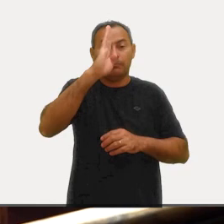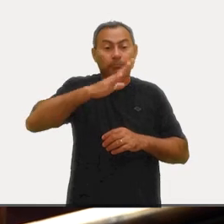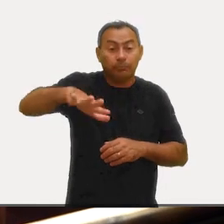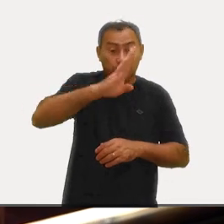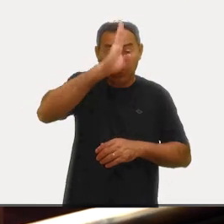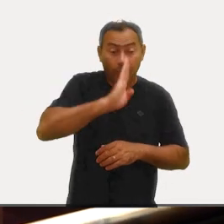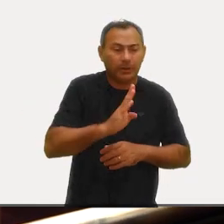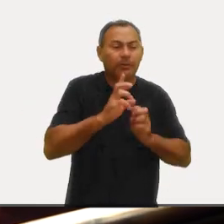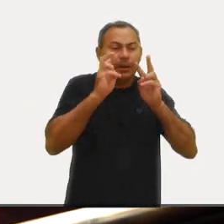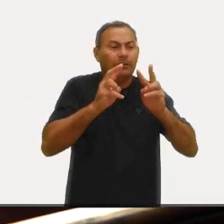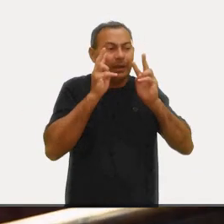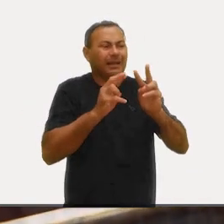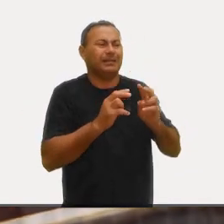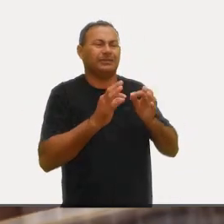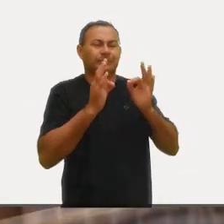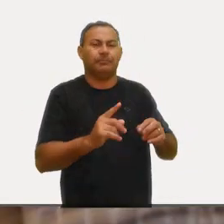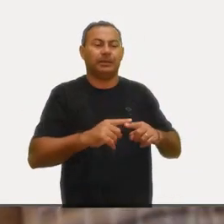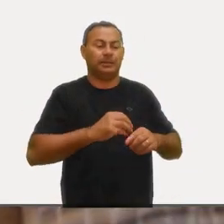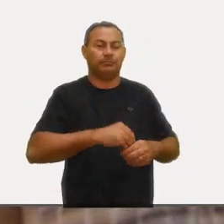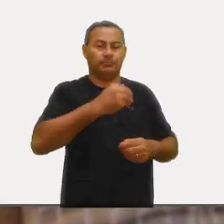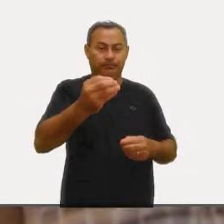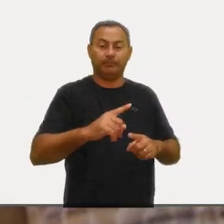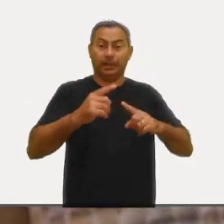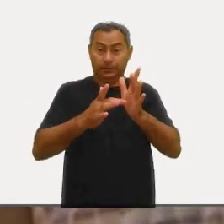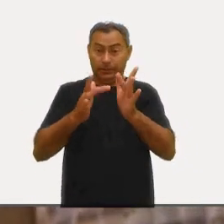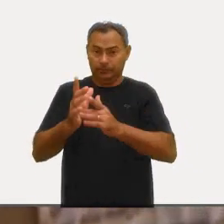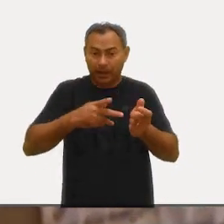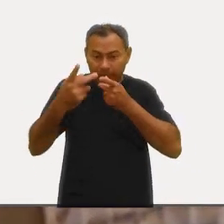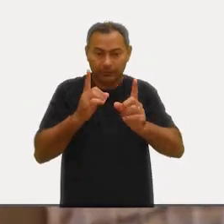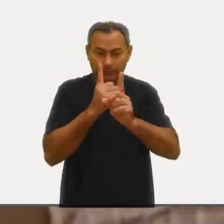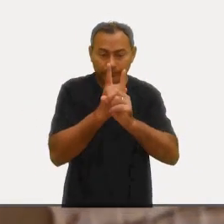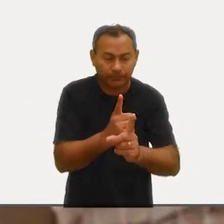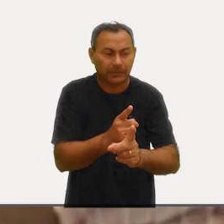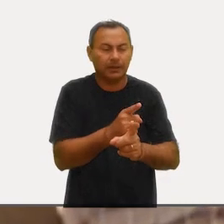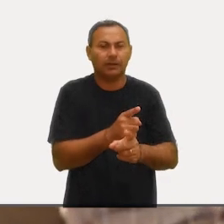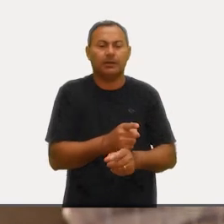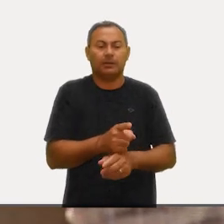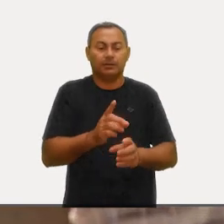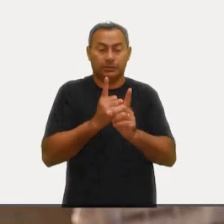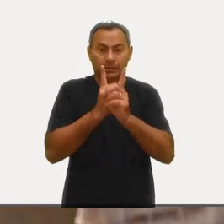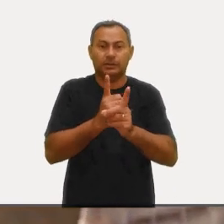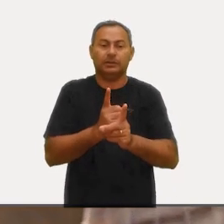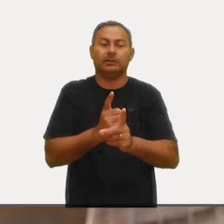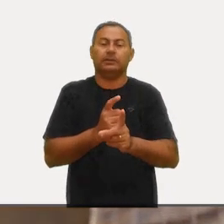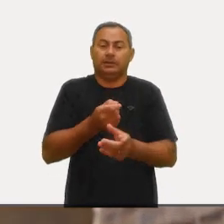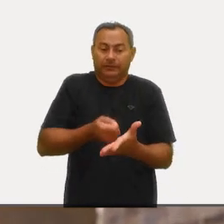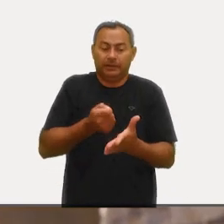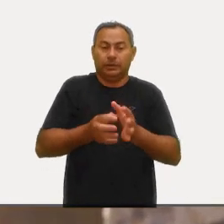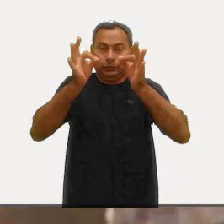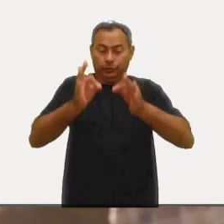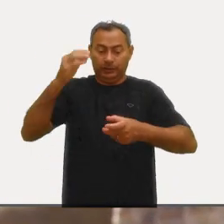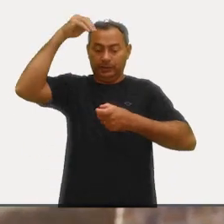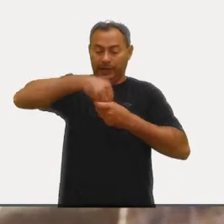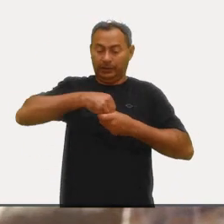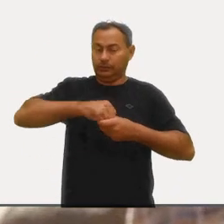povo. A justiça deles era externa. Jesus disse aos seus discípulos que eles deveriam ser justos interiormente